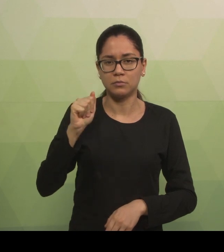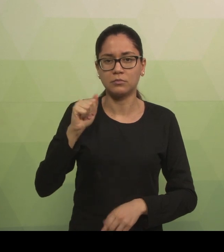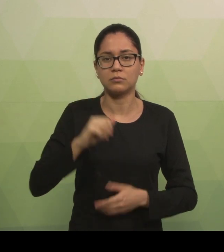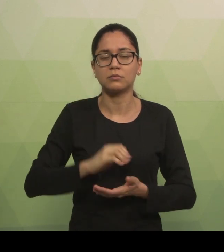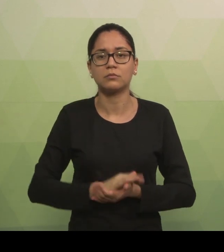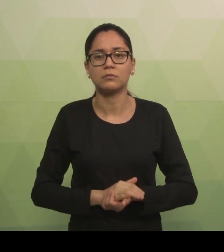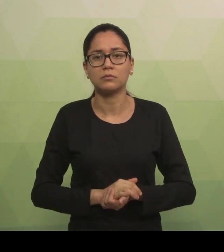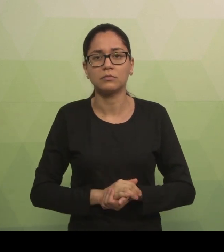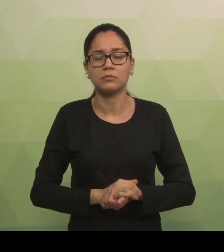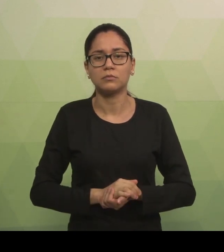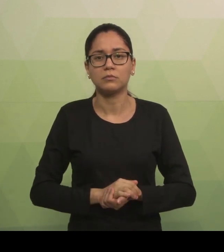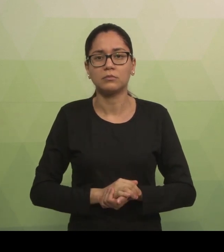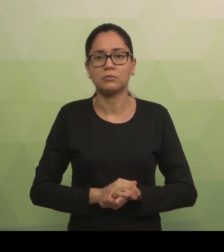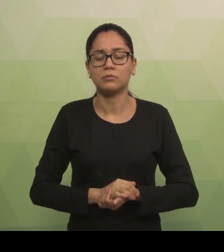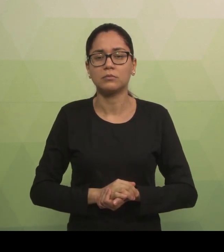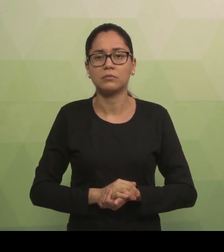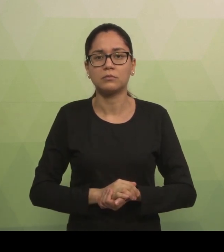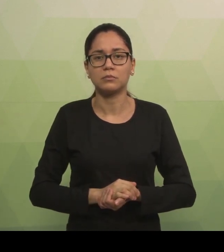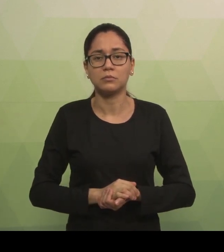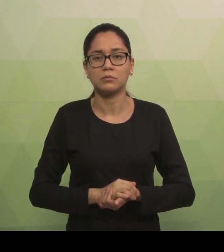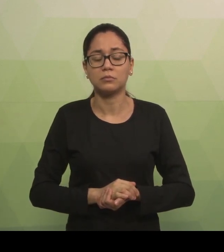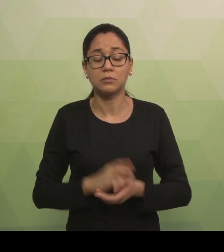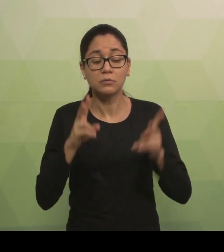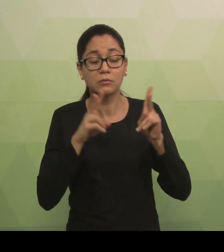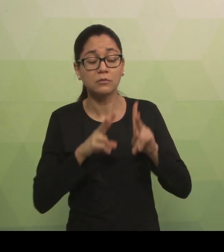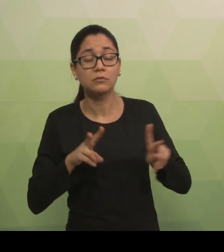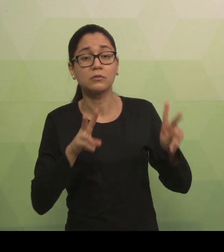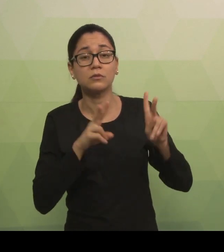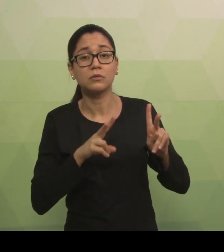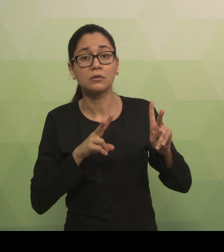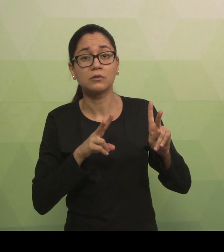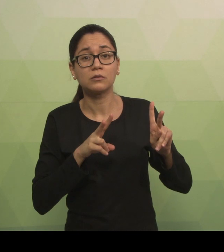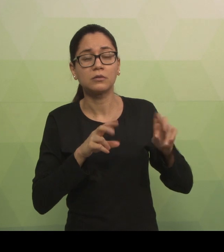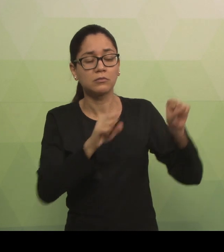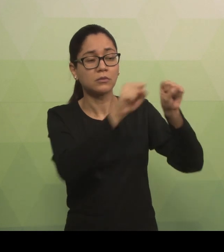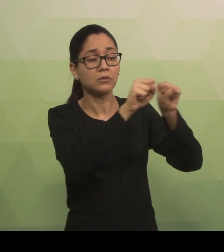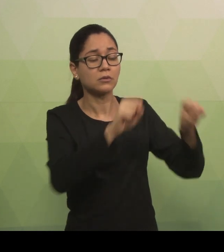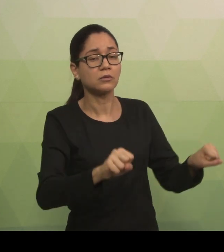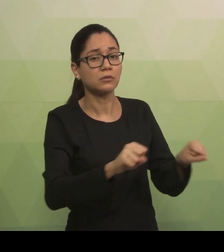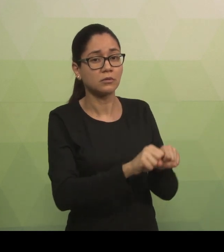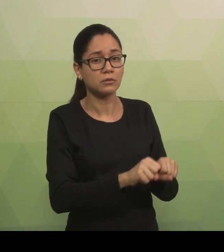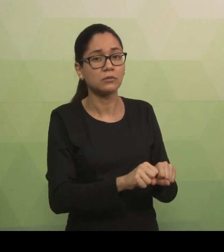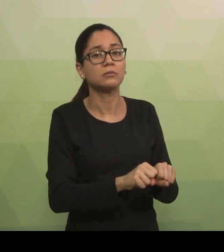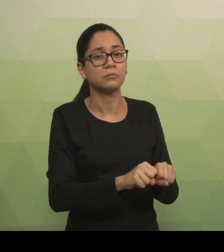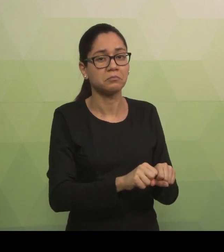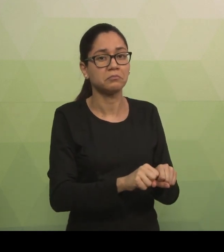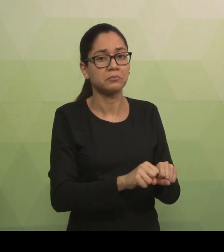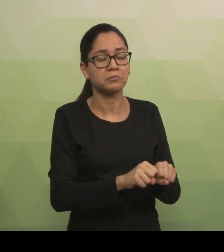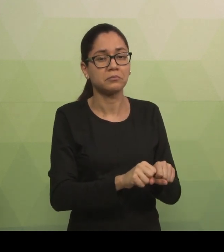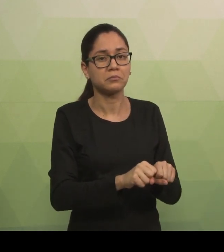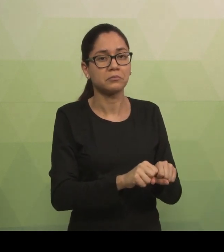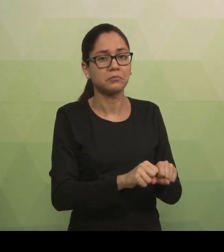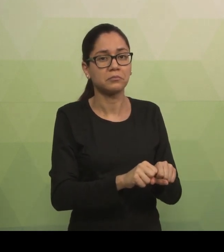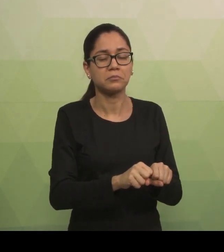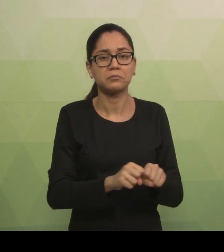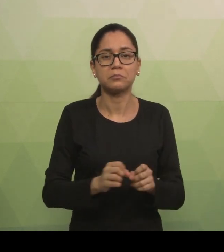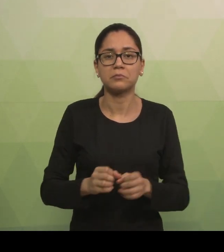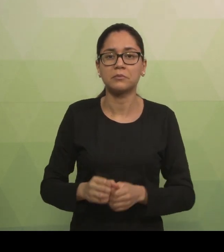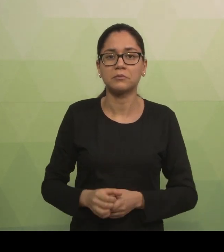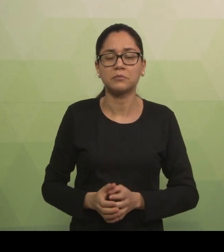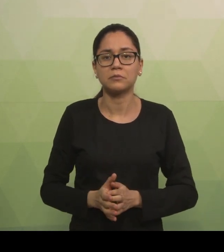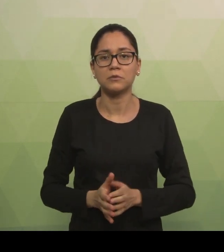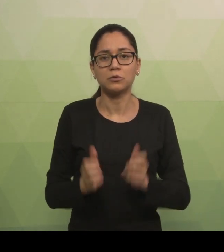projeto e avaliações de tarefas, trabalhos, produtos, ambientes e sistemas, a fim de torná-los compatíveis